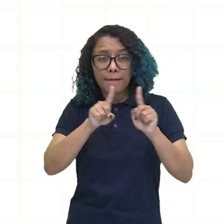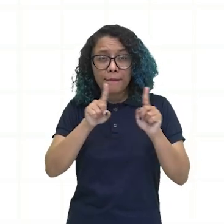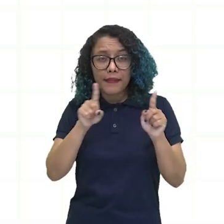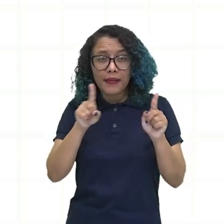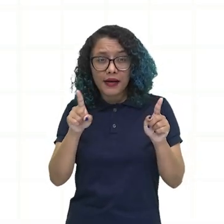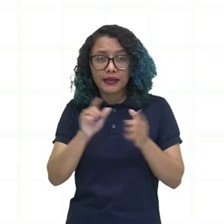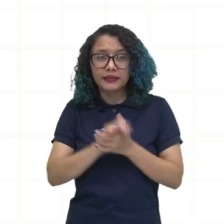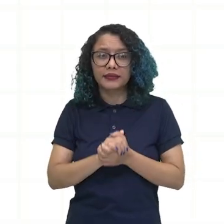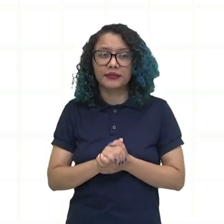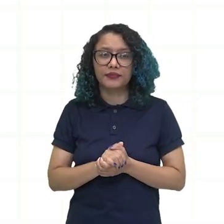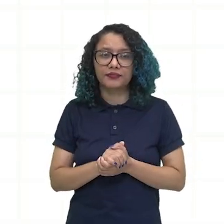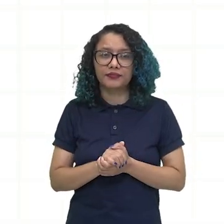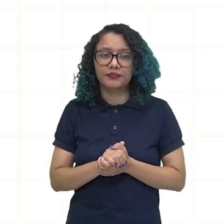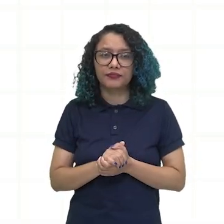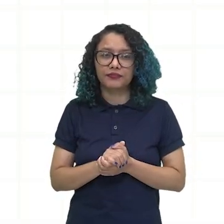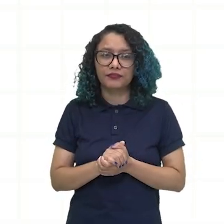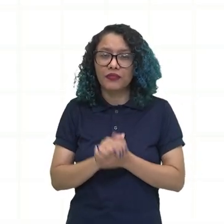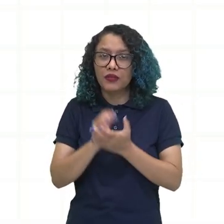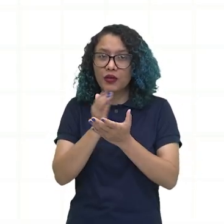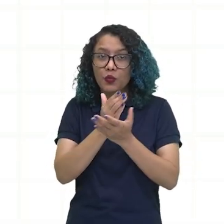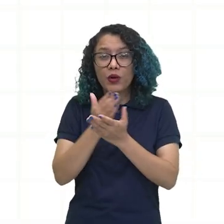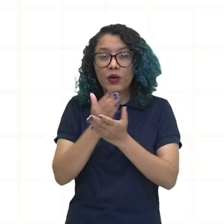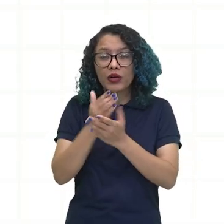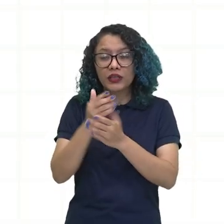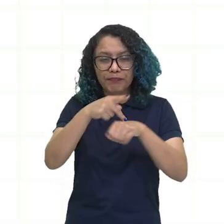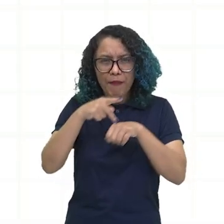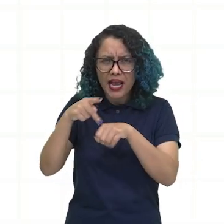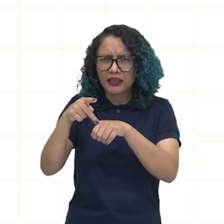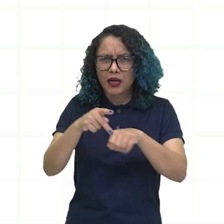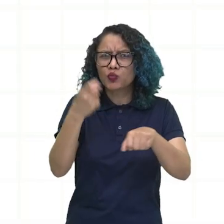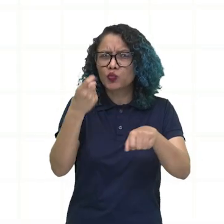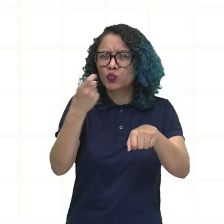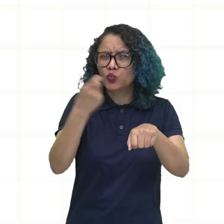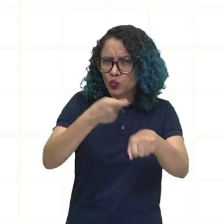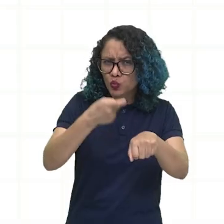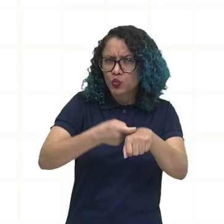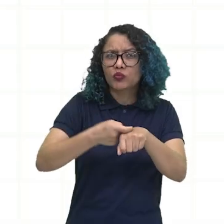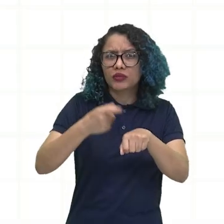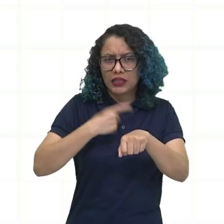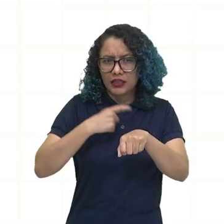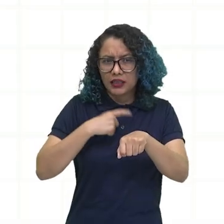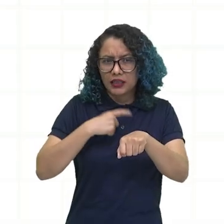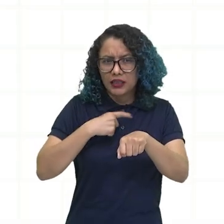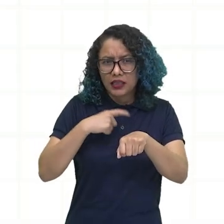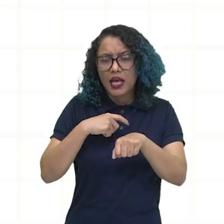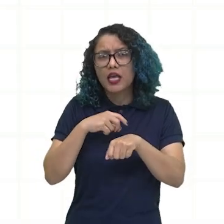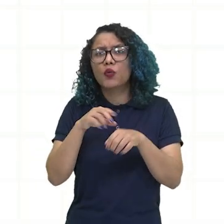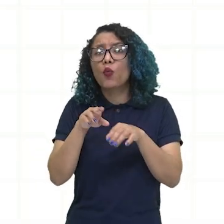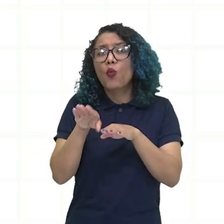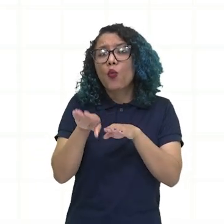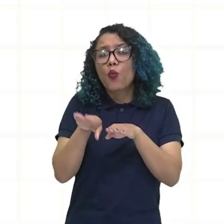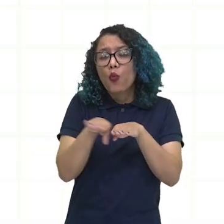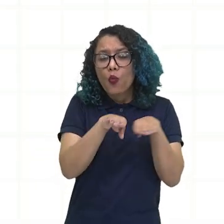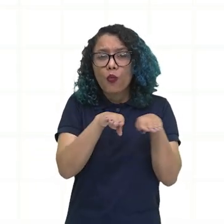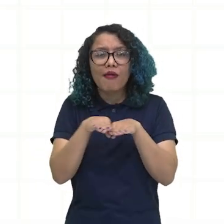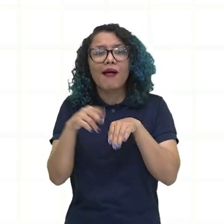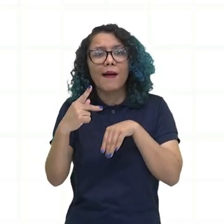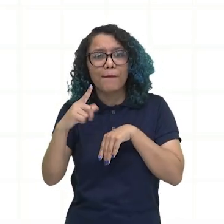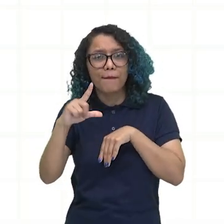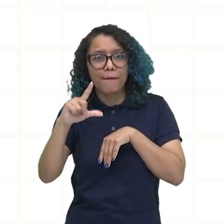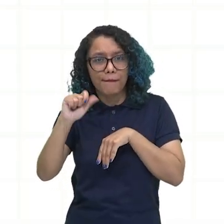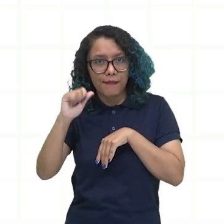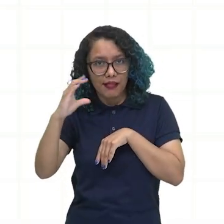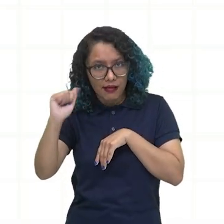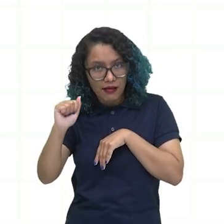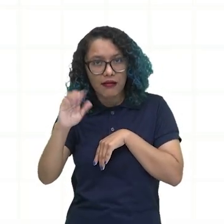quê? Por rígidos blocos rochosos, denominados de placas tectônicas, certo?